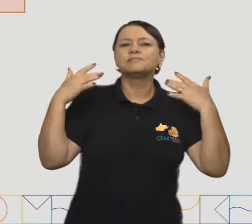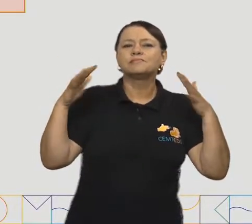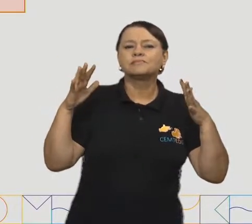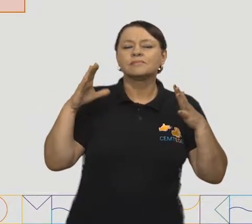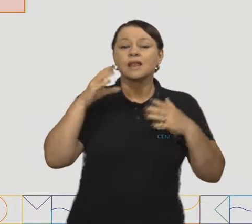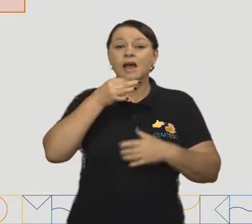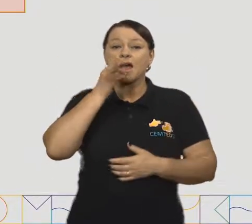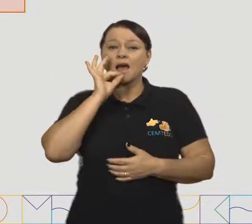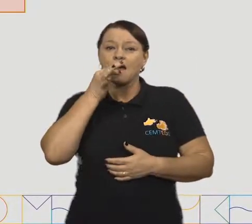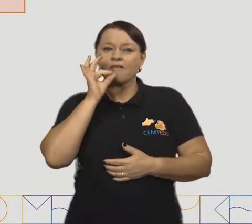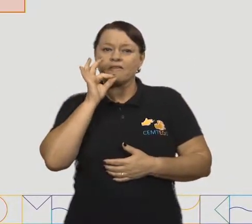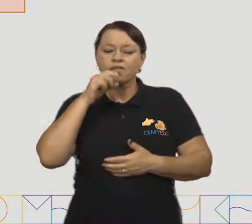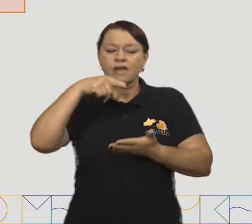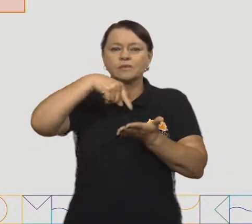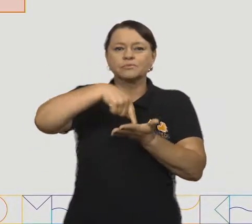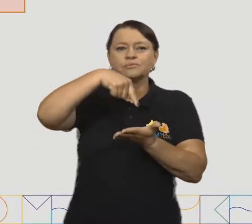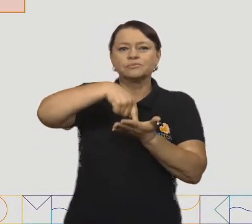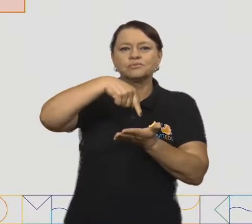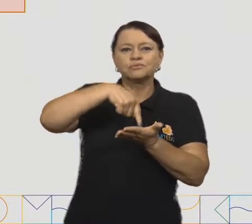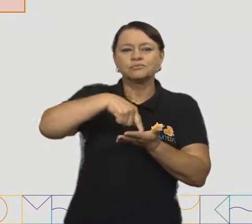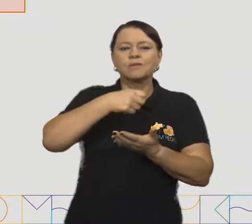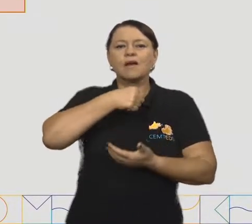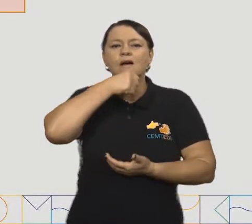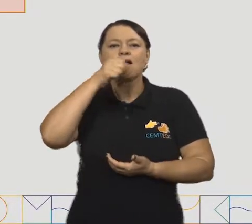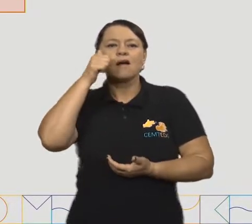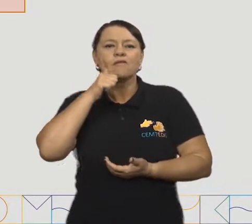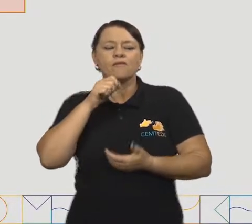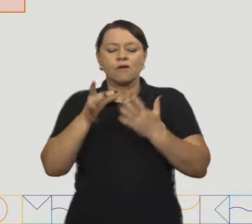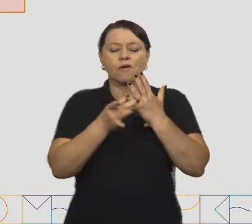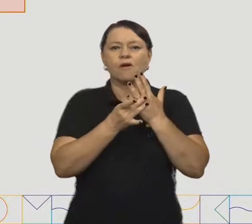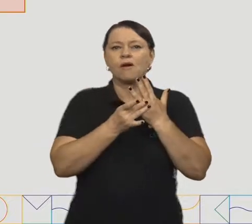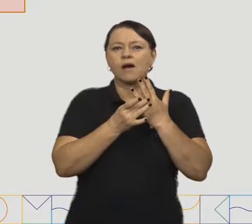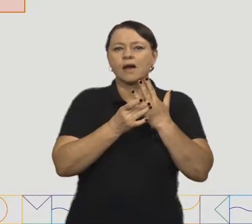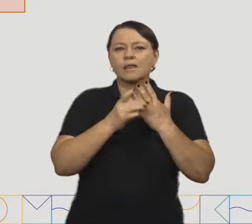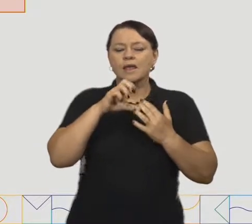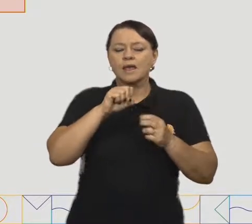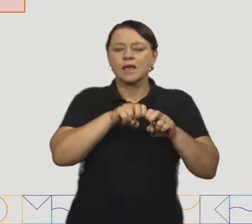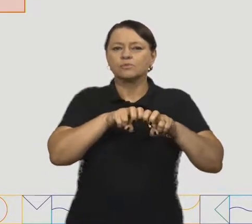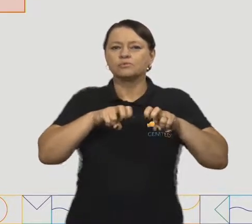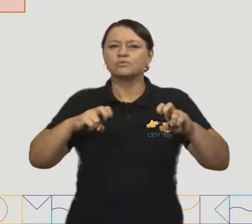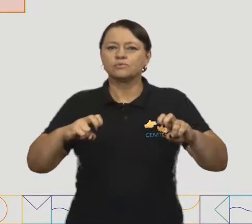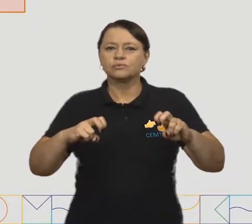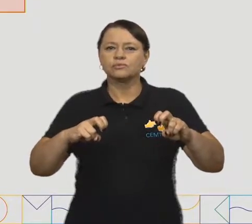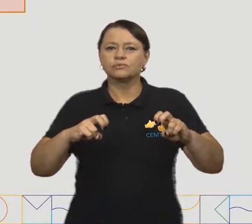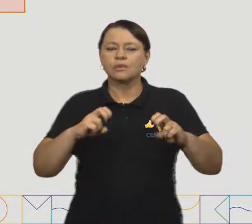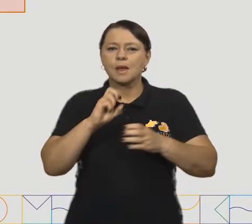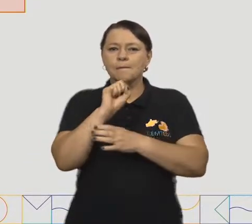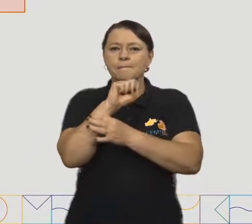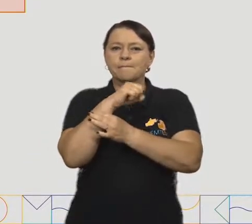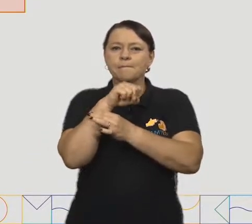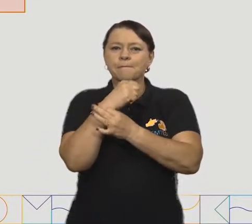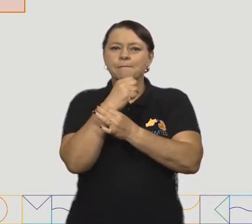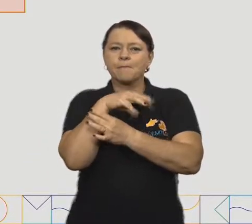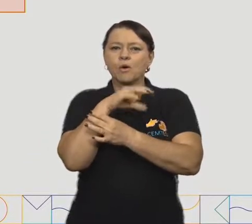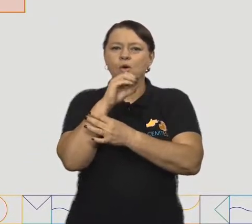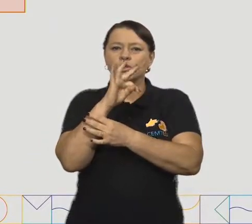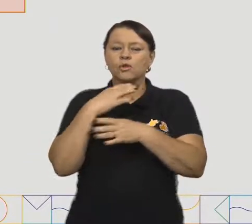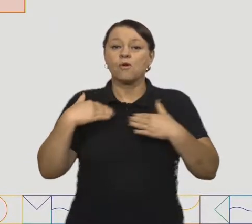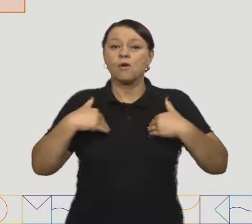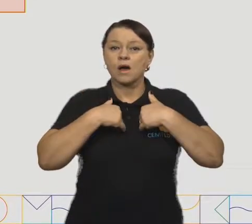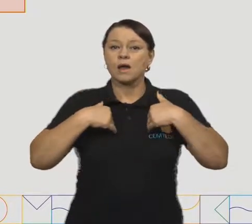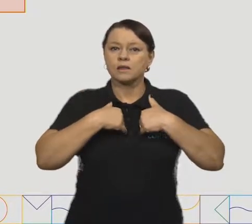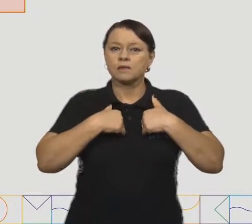a última sílaba é tônica, ou seja, é pronunciada com mais força. Para te ajudar, você